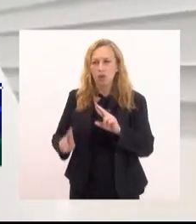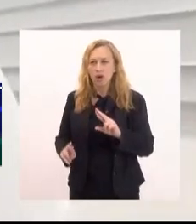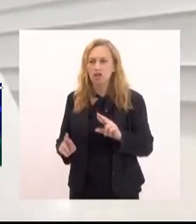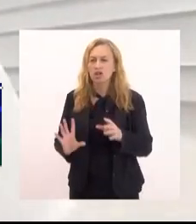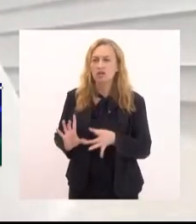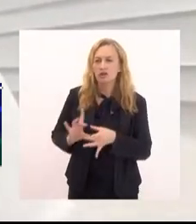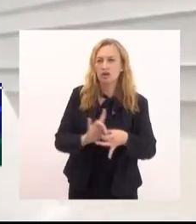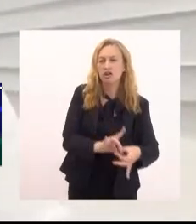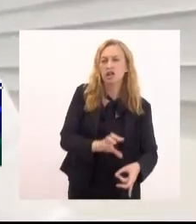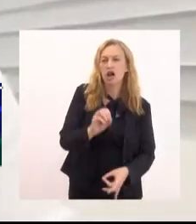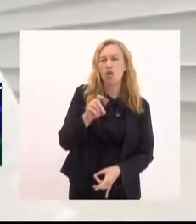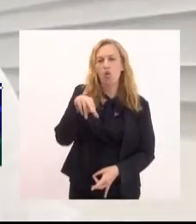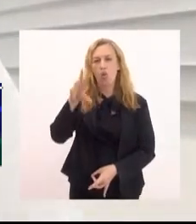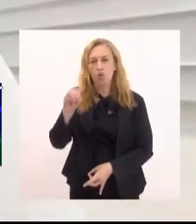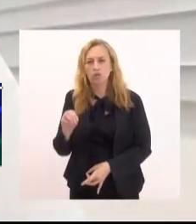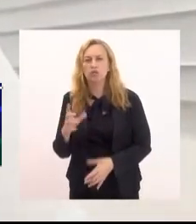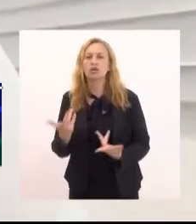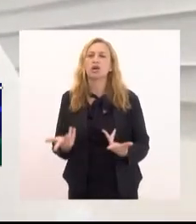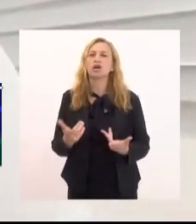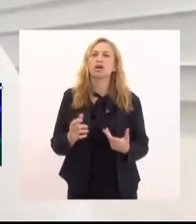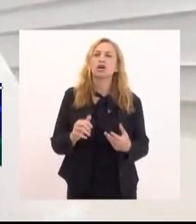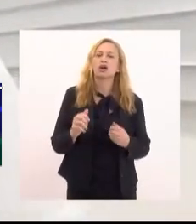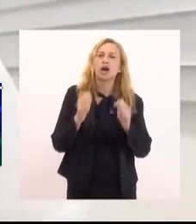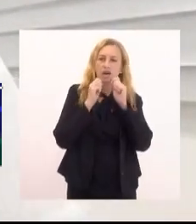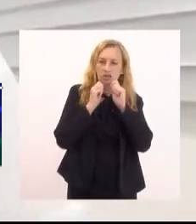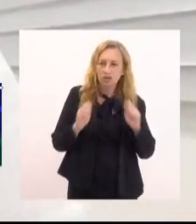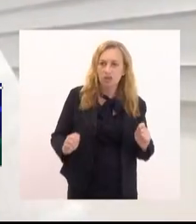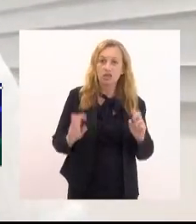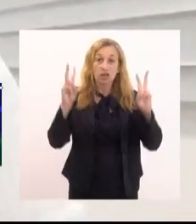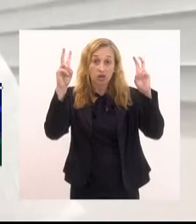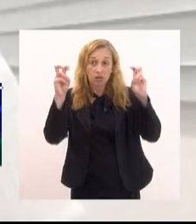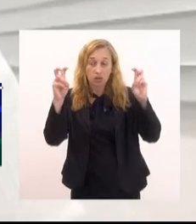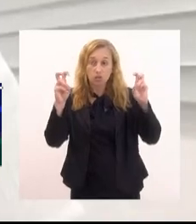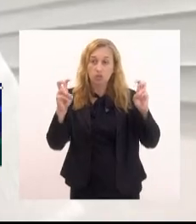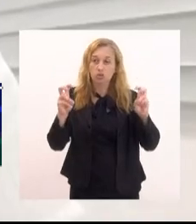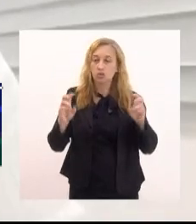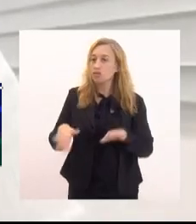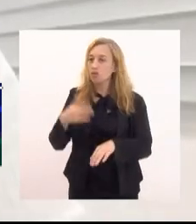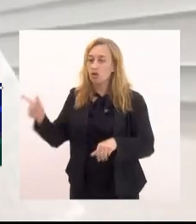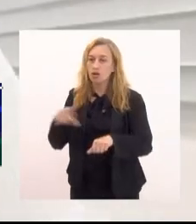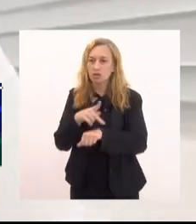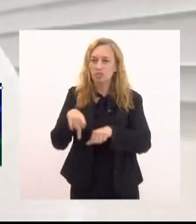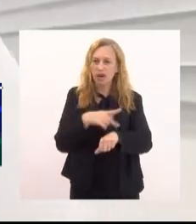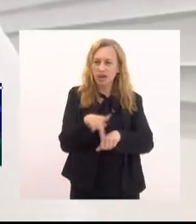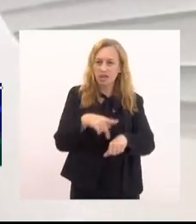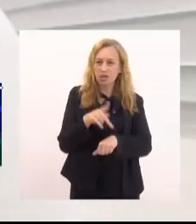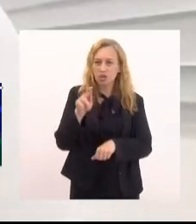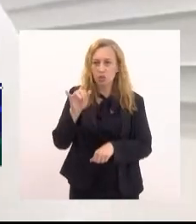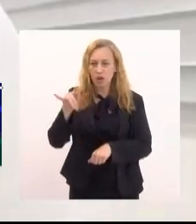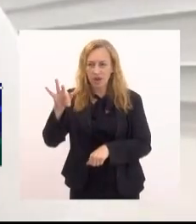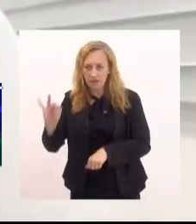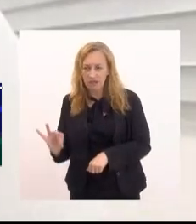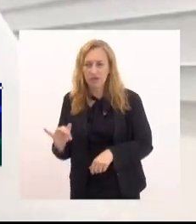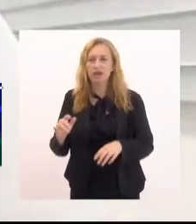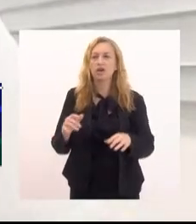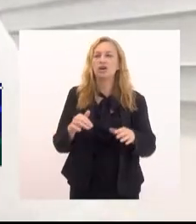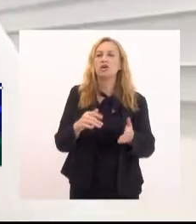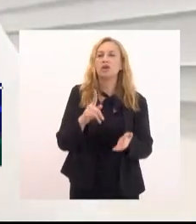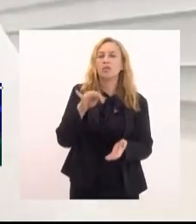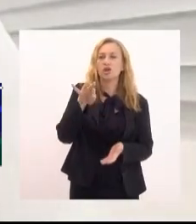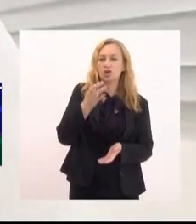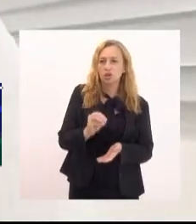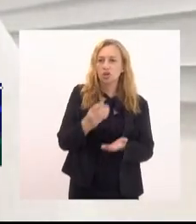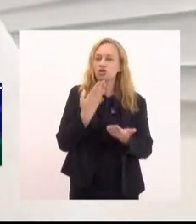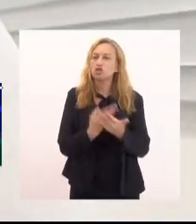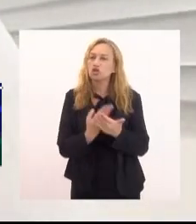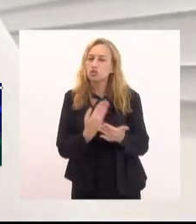vinculada à ONU, a Assessoria de Assuntos Internacionais da UENF, o Laboratório de Estudos e Migrações da UERJ,